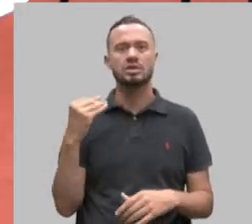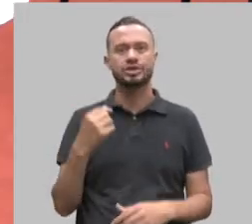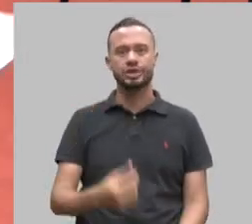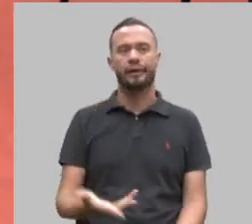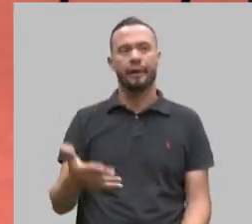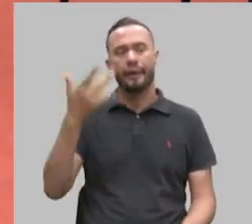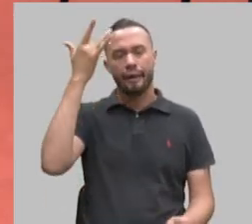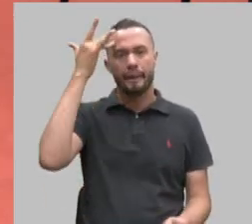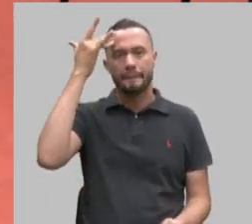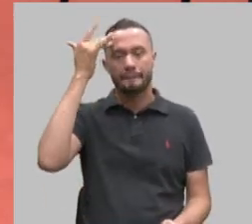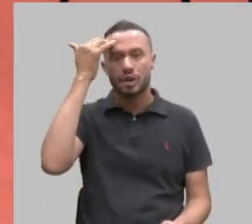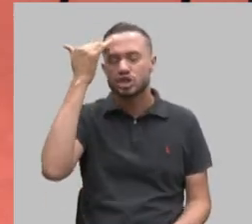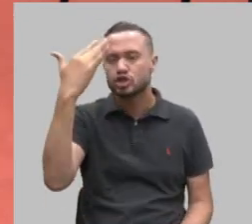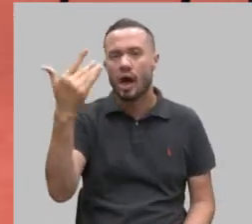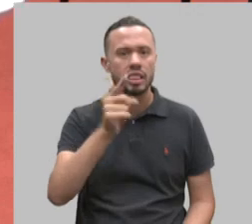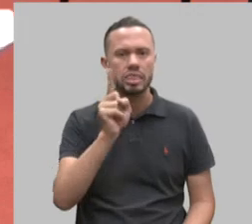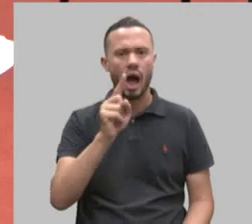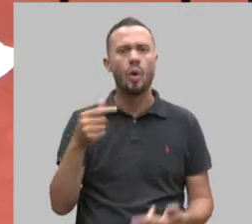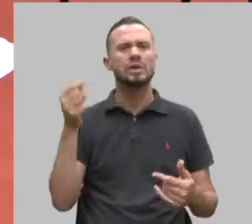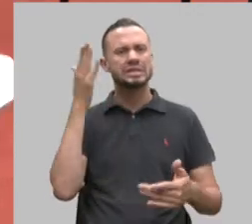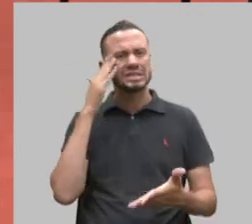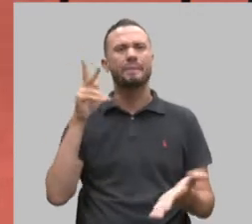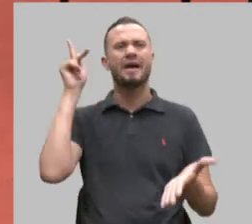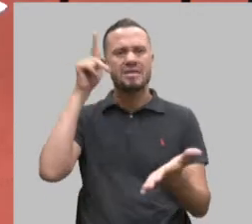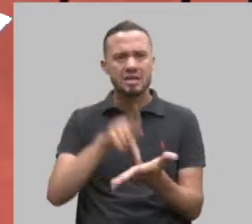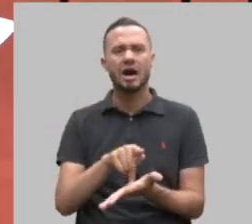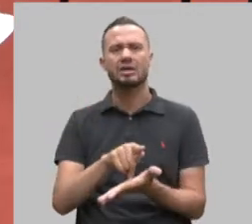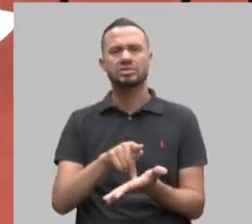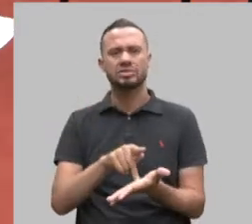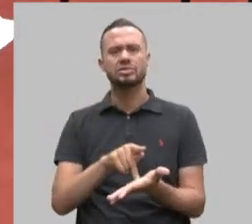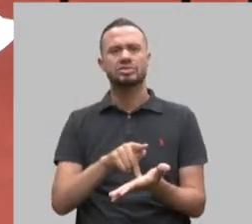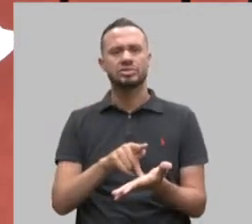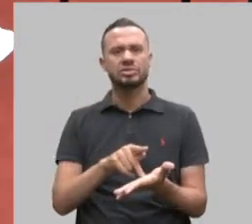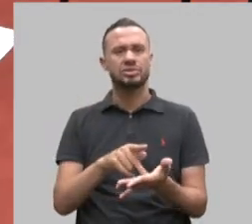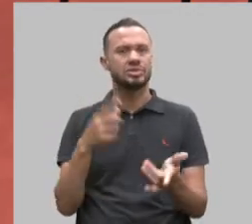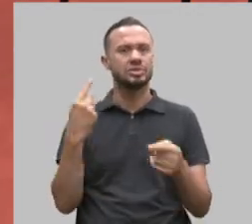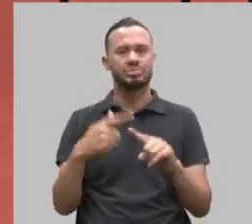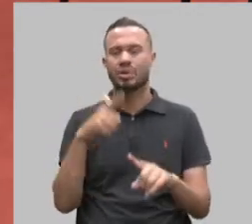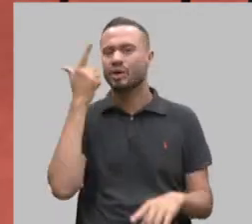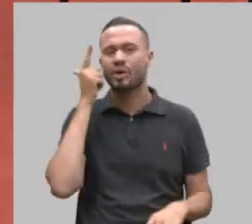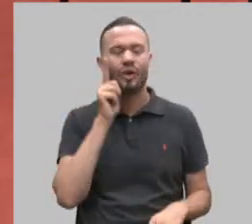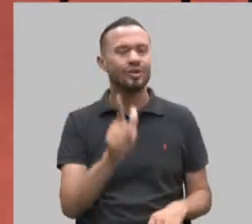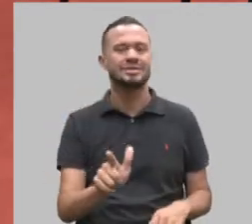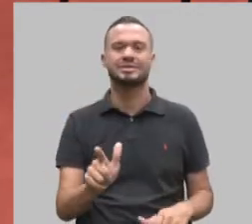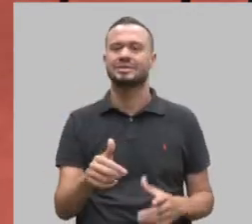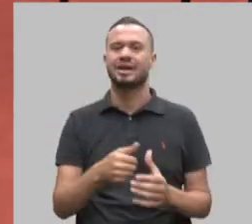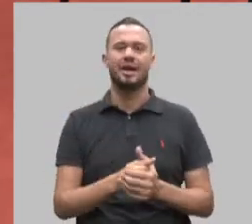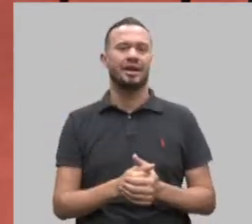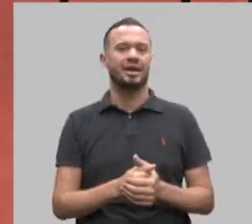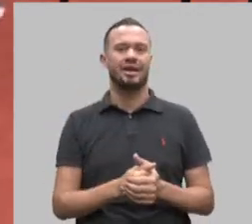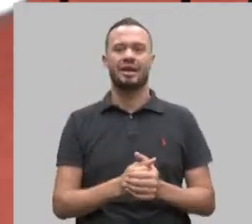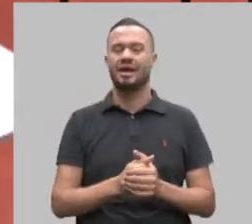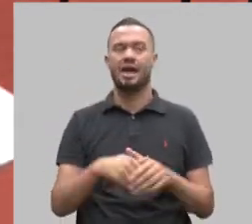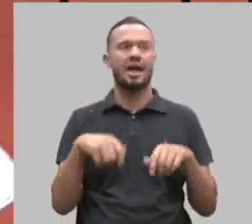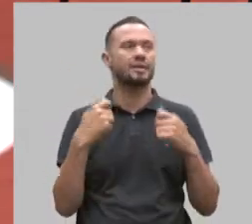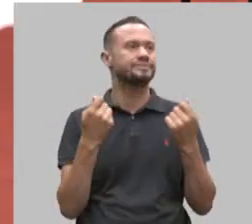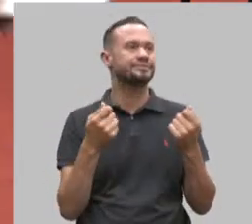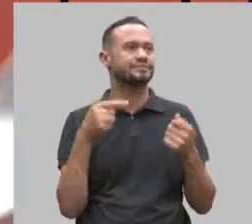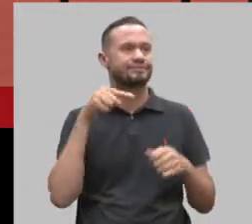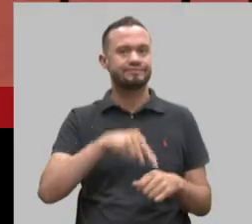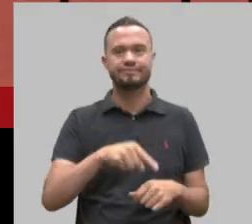sonhadores e vamos entender a realidade desse jeito não vai virar a sete tem muito mais credibilidade do que a